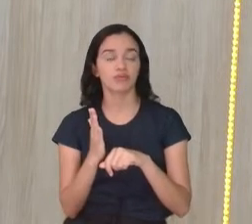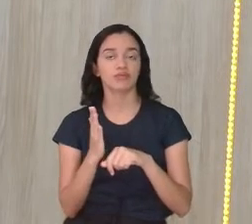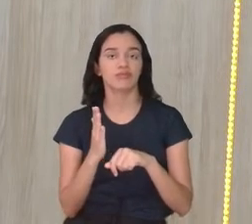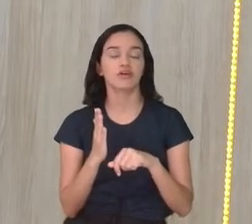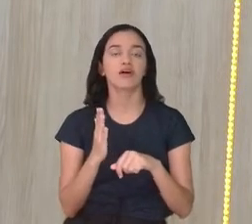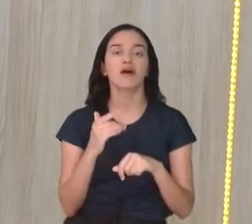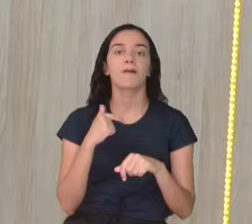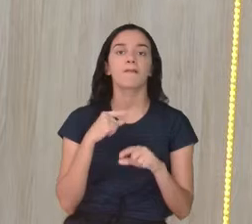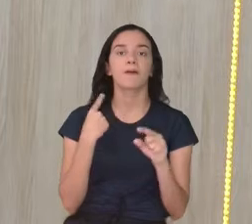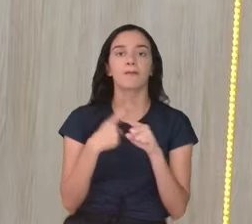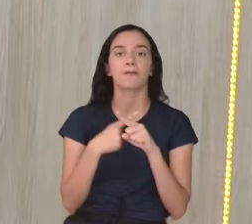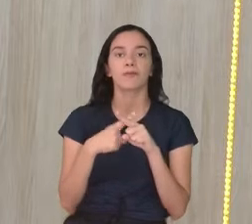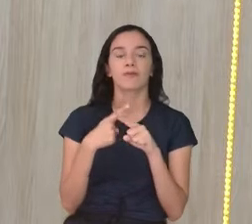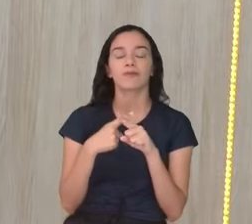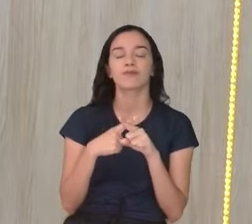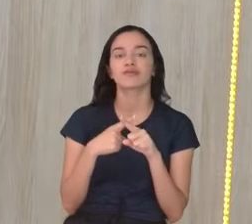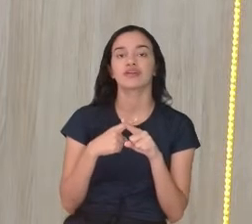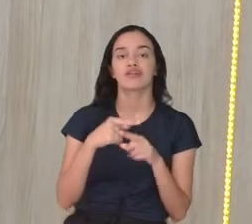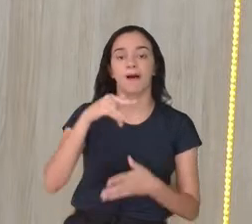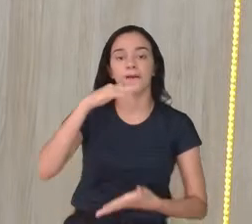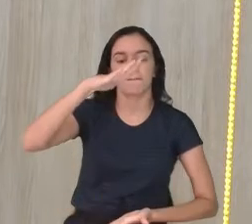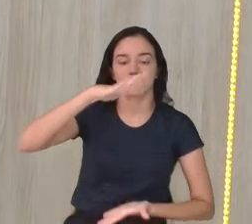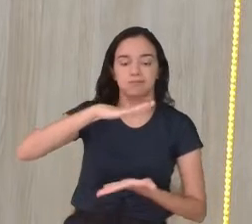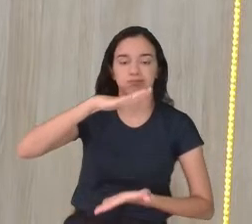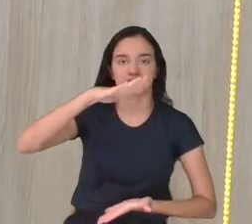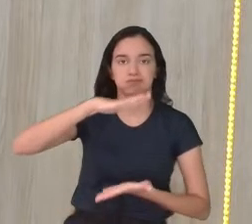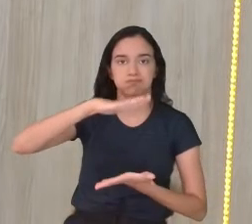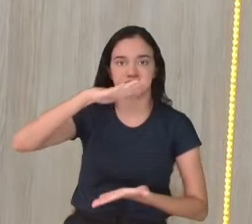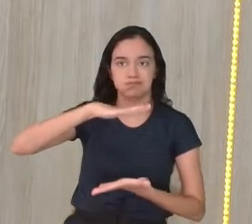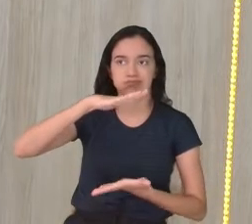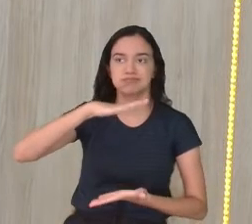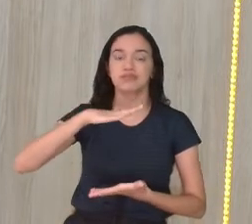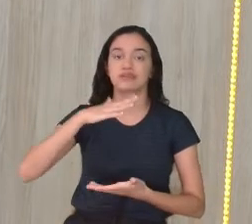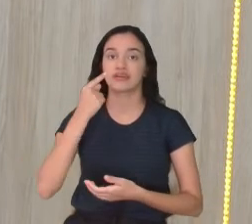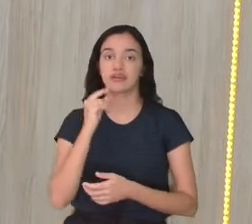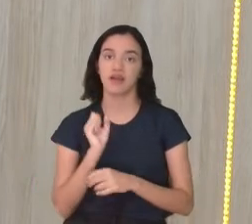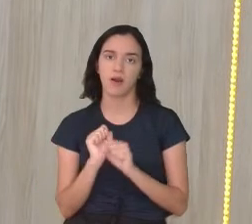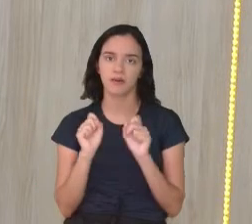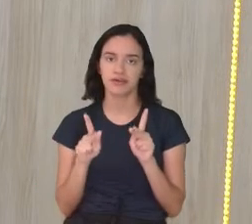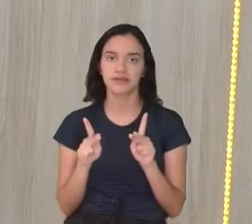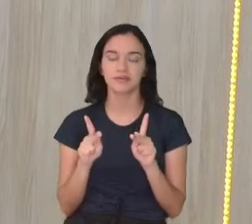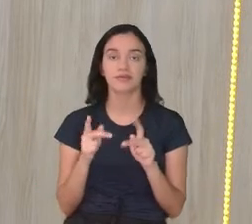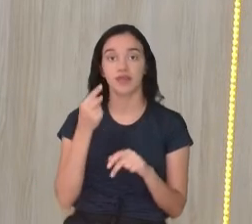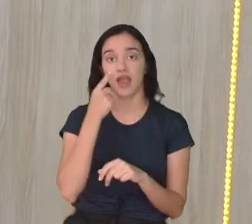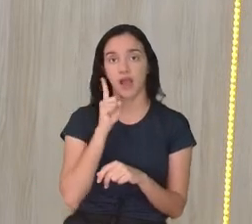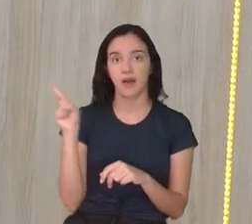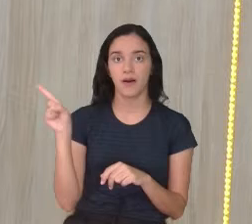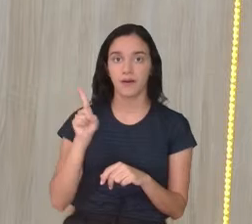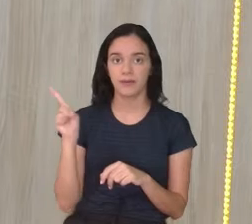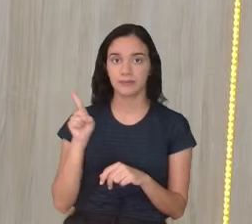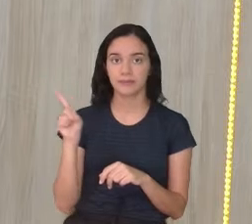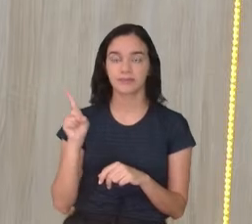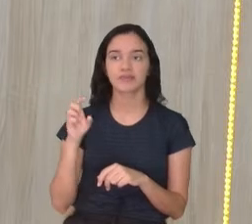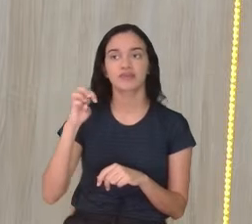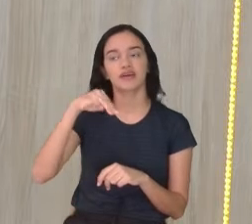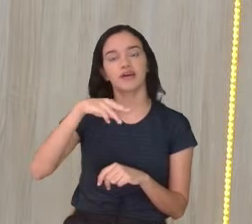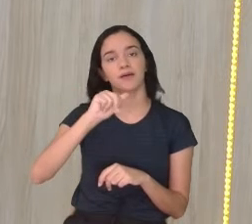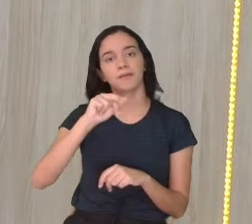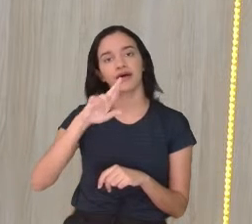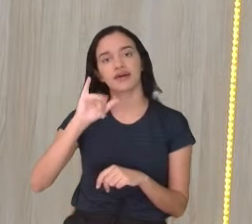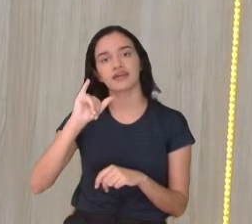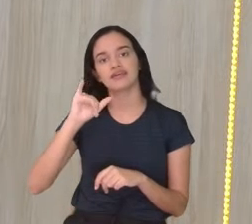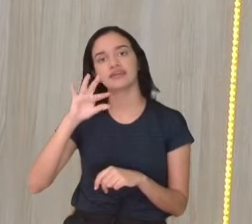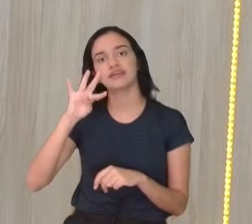questão da altitude e a pressão atmosférica atuando, estabelecendo isso. Beleza, pessoal? Olha aqui outro destaque,